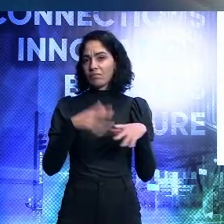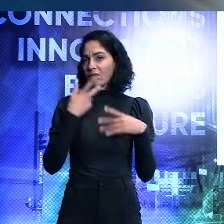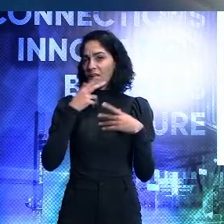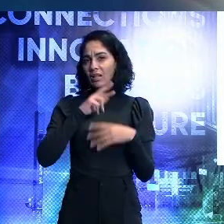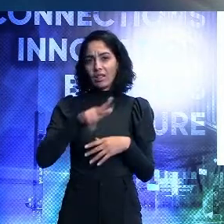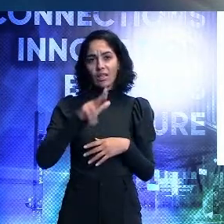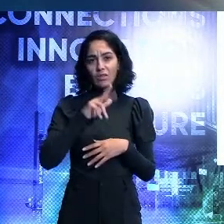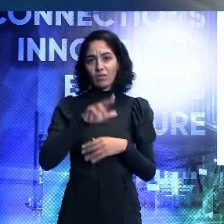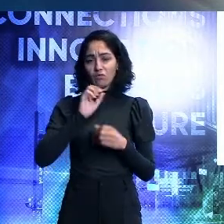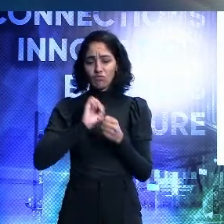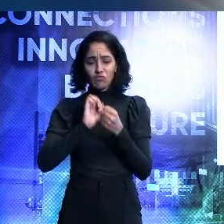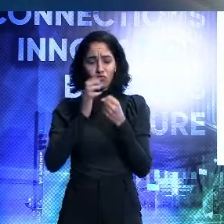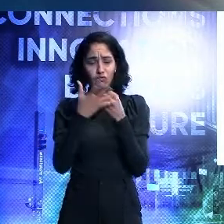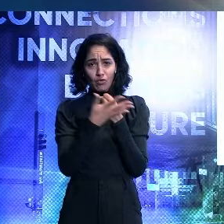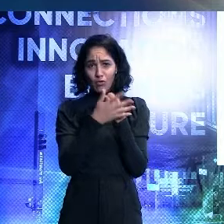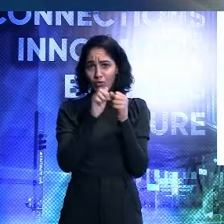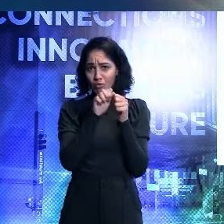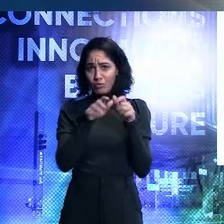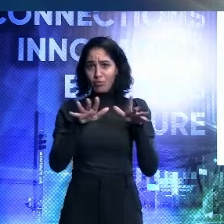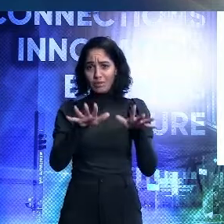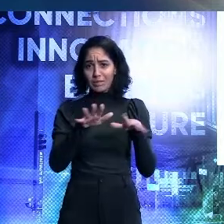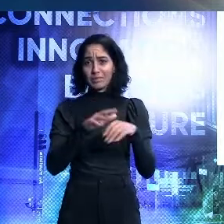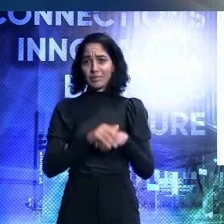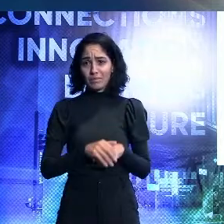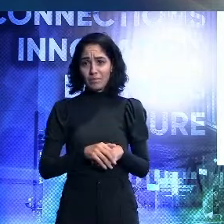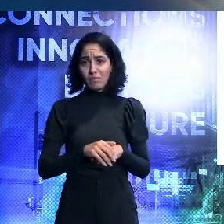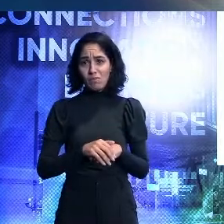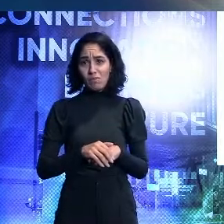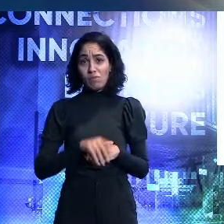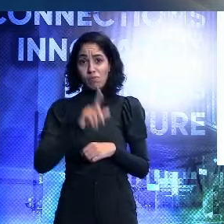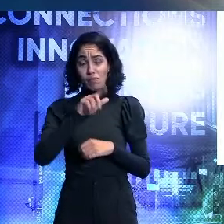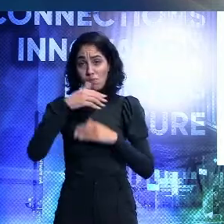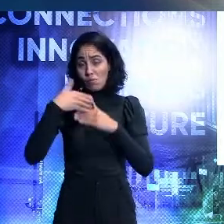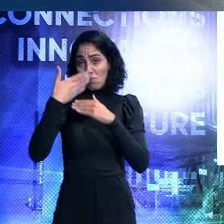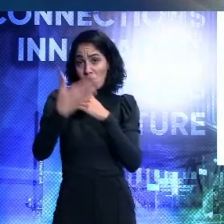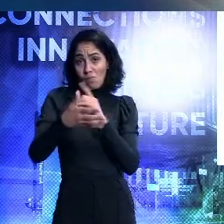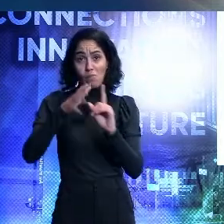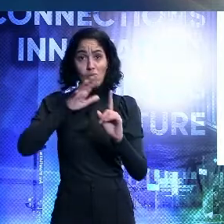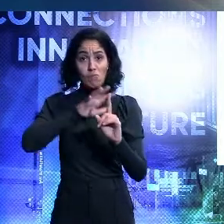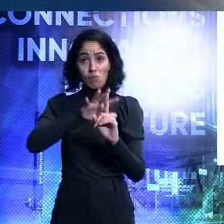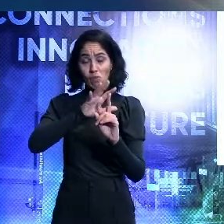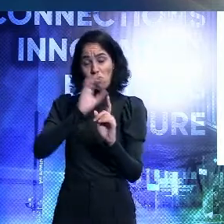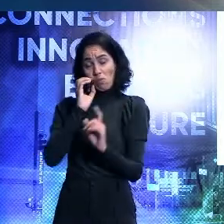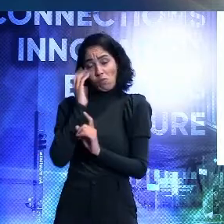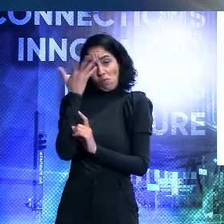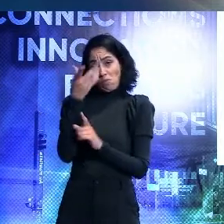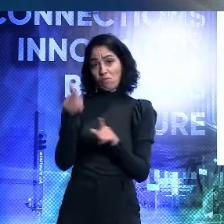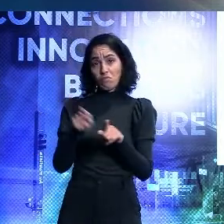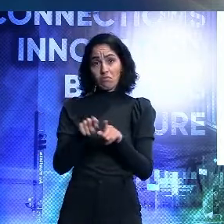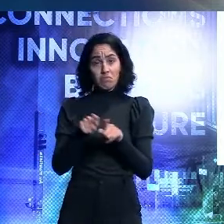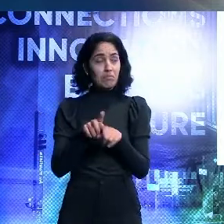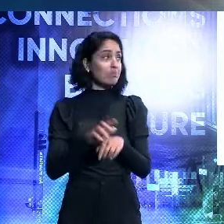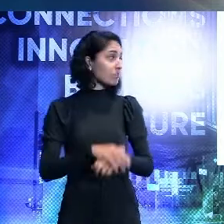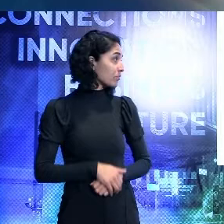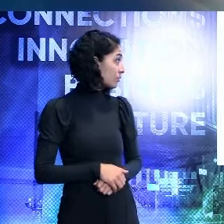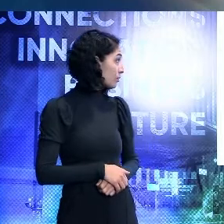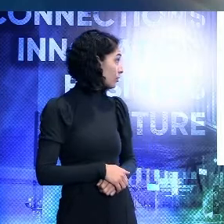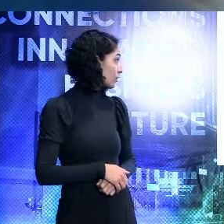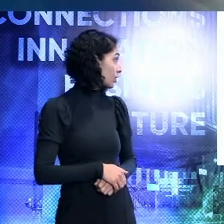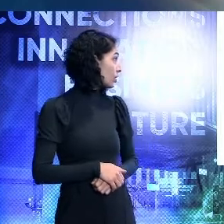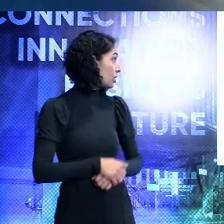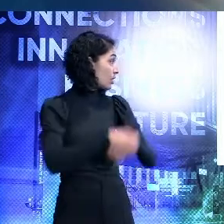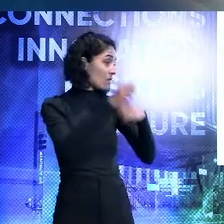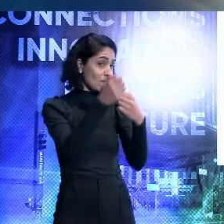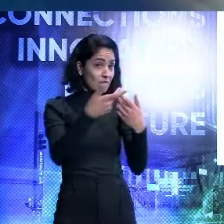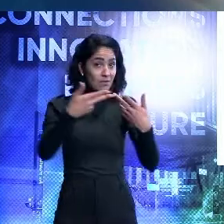foi o corona, gente. É um fator externo que aconteceu, e tudo bem, aconteceu. Muitas empresas acabaram se